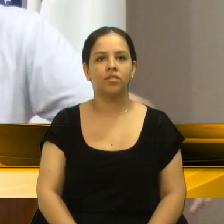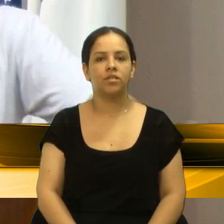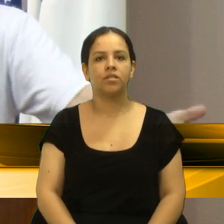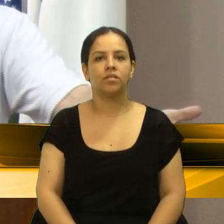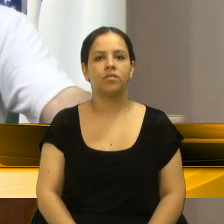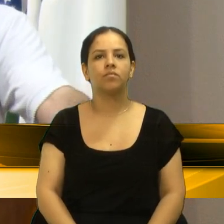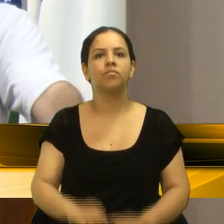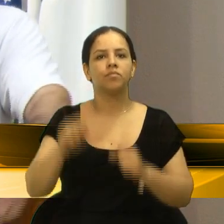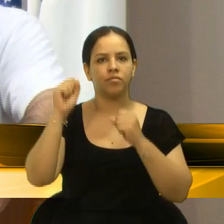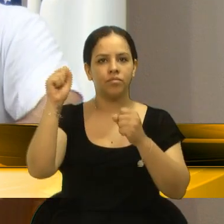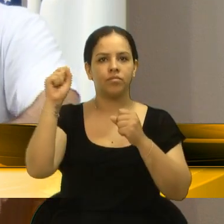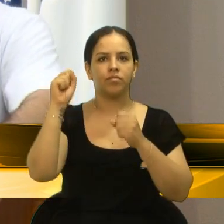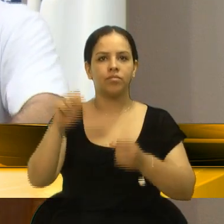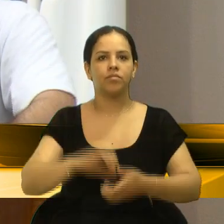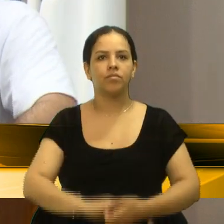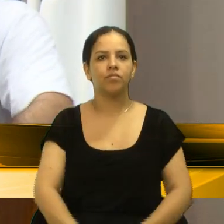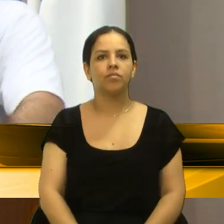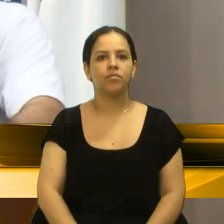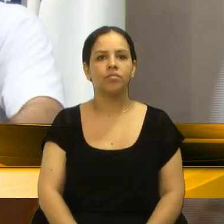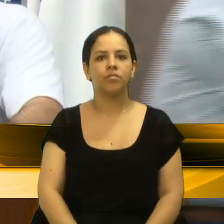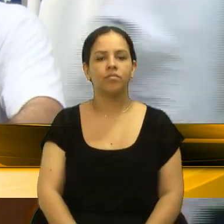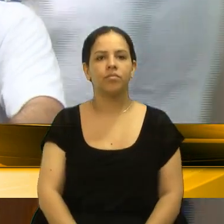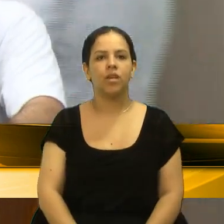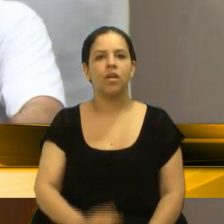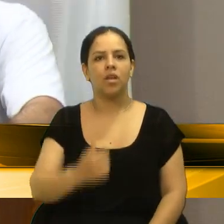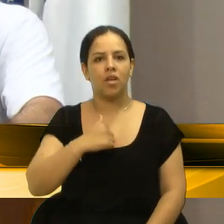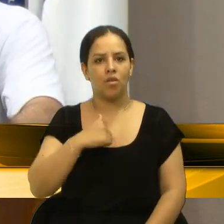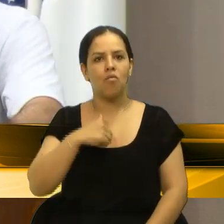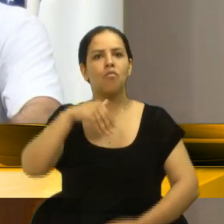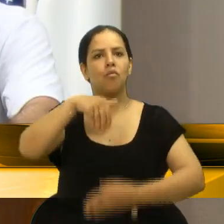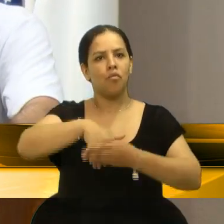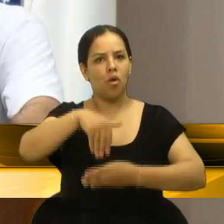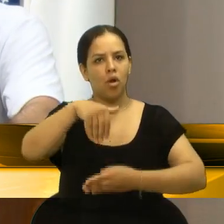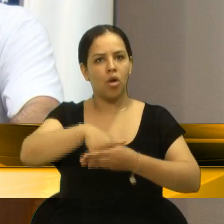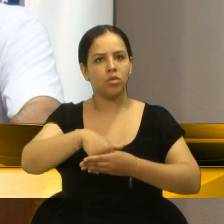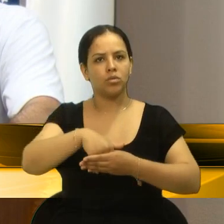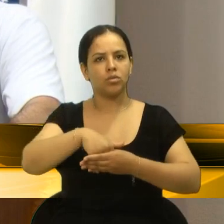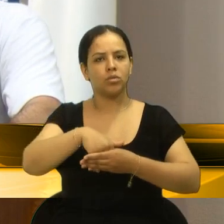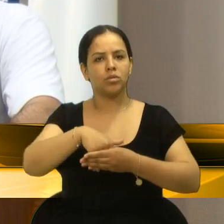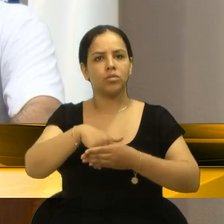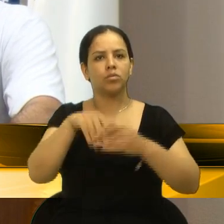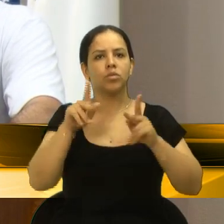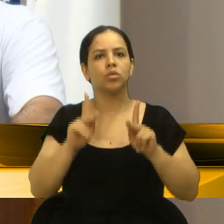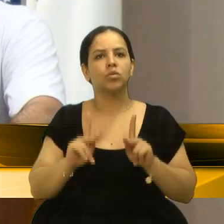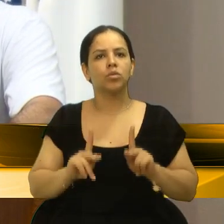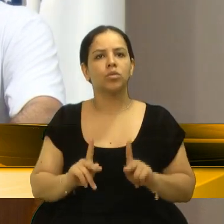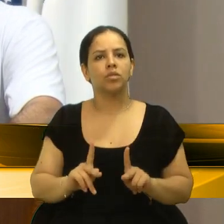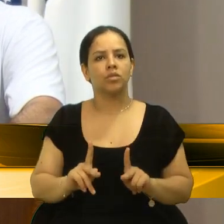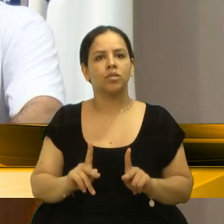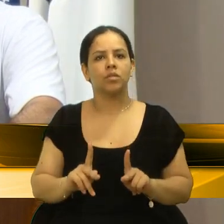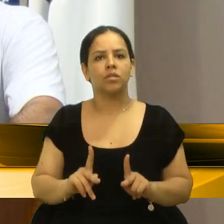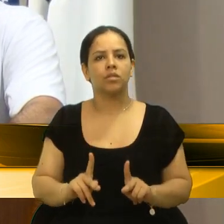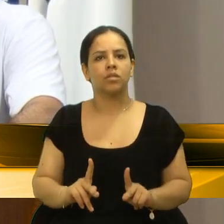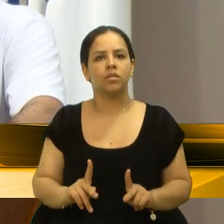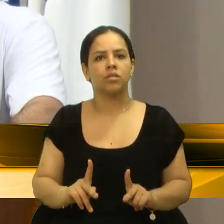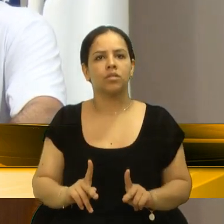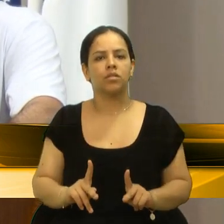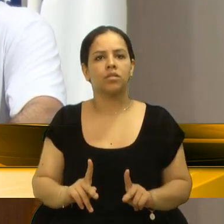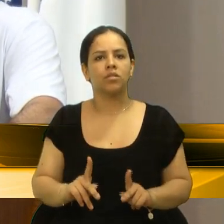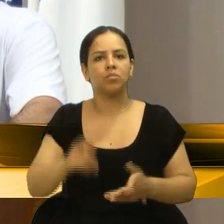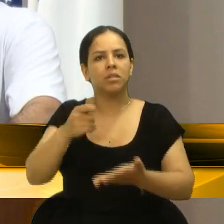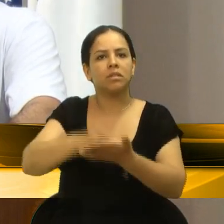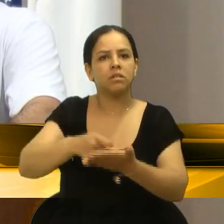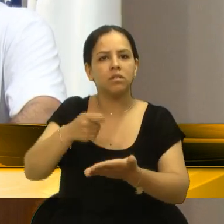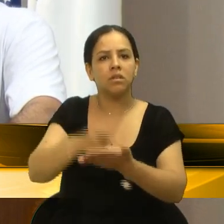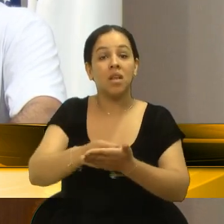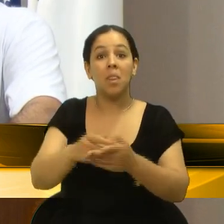Garante meu tempo. Porque... Eu voto pelos corajosos que combateram os desmandos, inclusive a minha